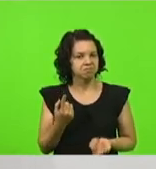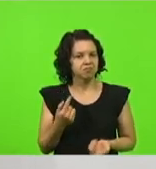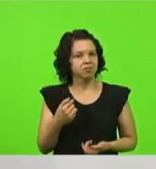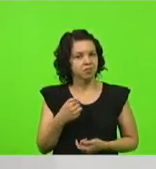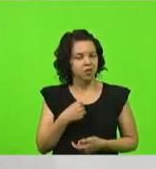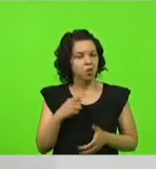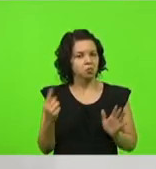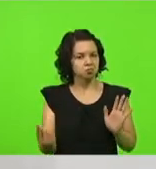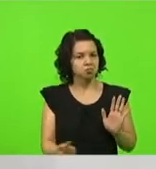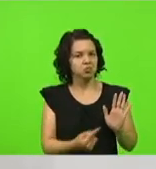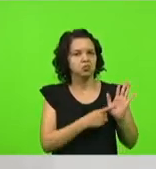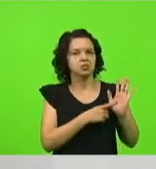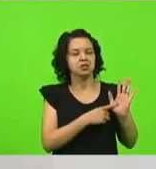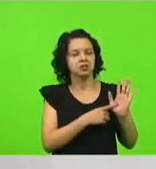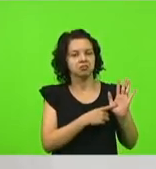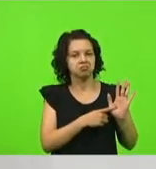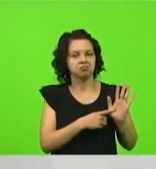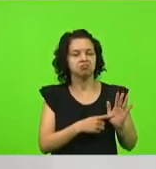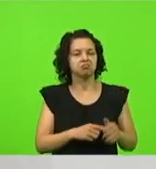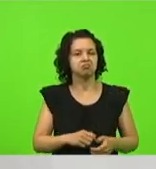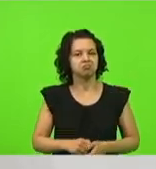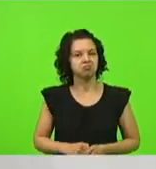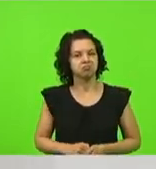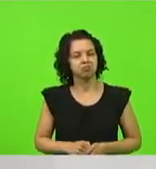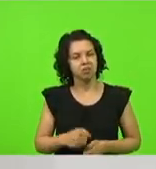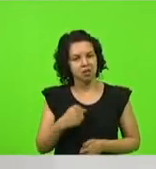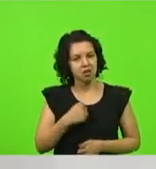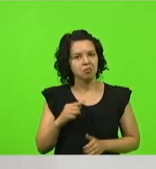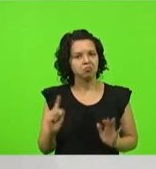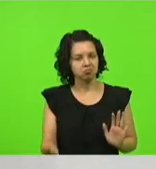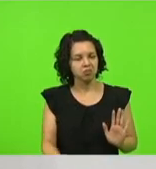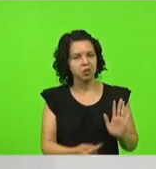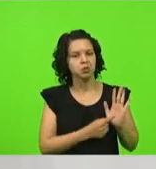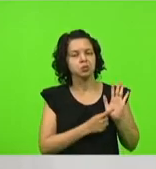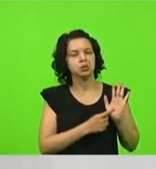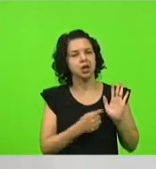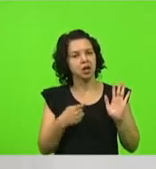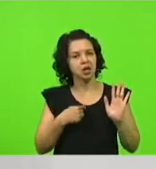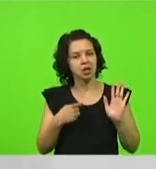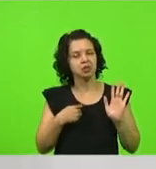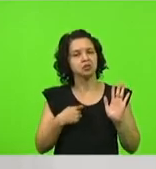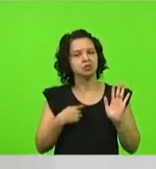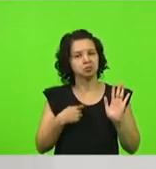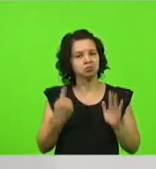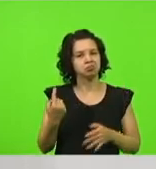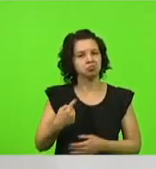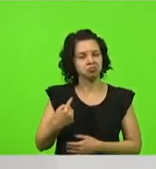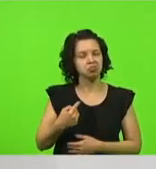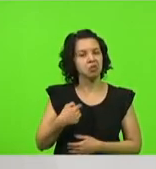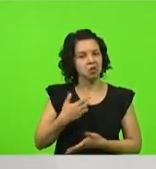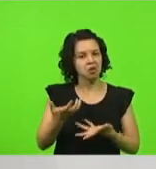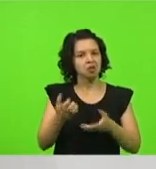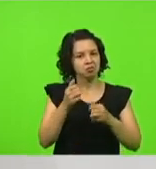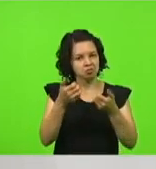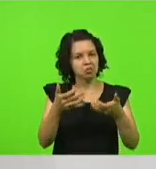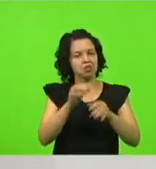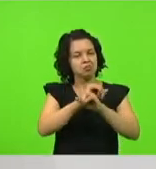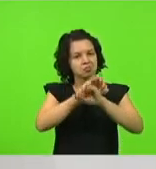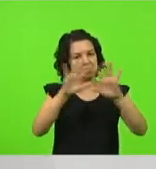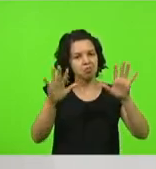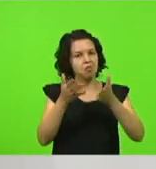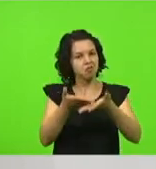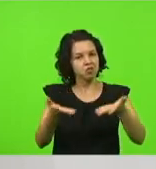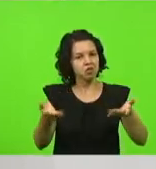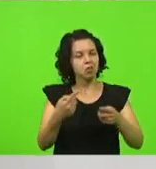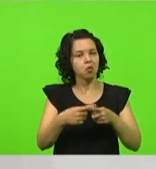denunciado. Eu fui denunciado e quero ser muito transparente com todos os meus colegas, porque eu recebi